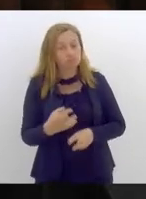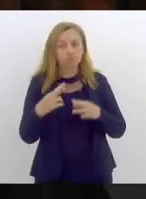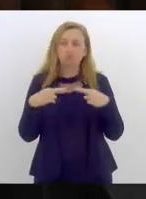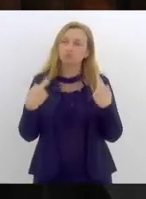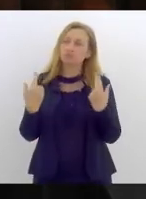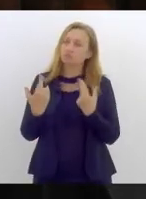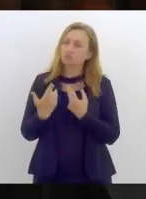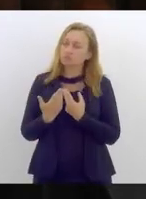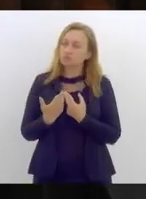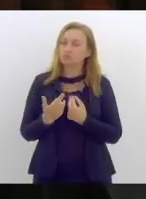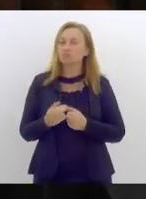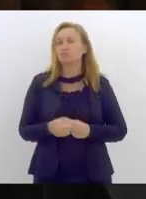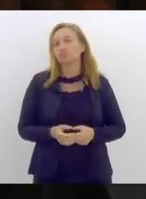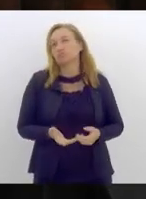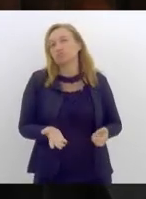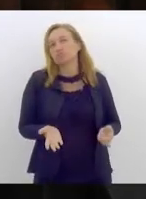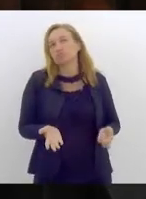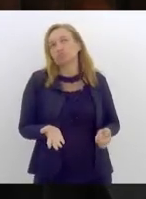reunião